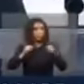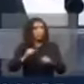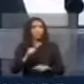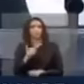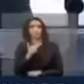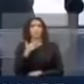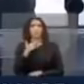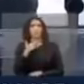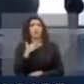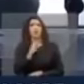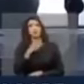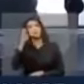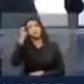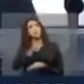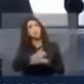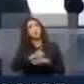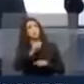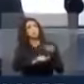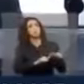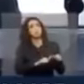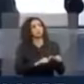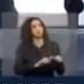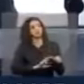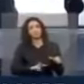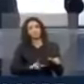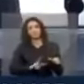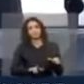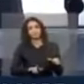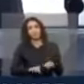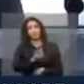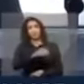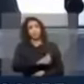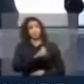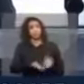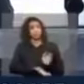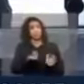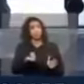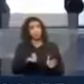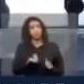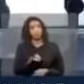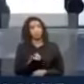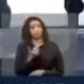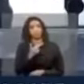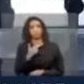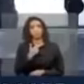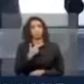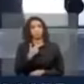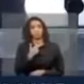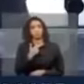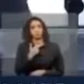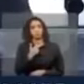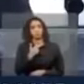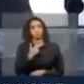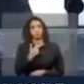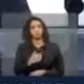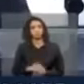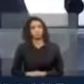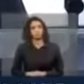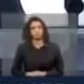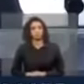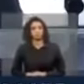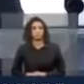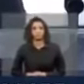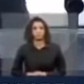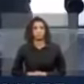povo, sobretudo em violar o direito à vida em descumprimento ao texto constitucional. A premissa